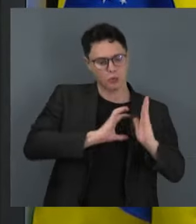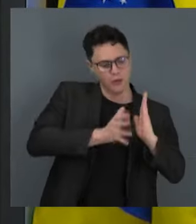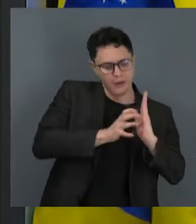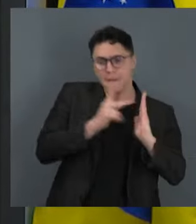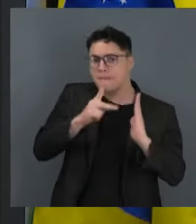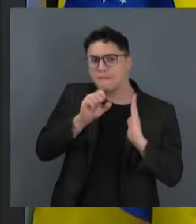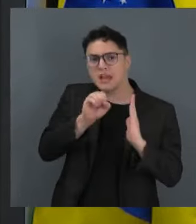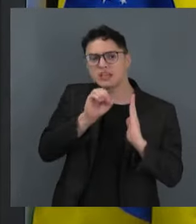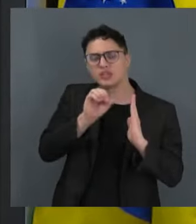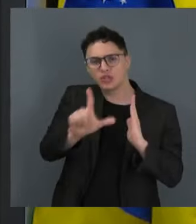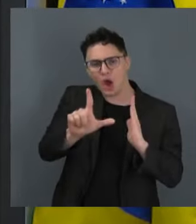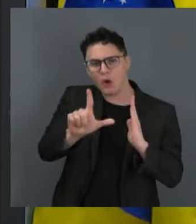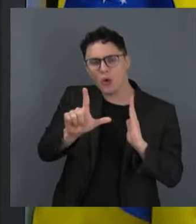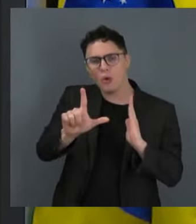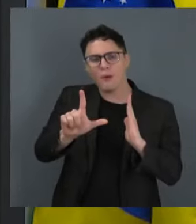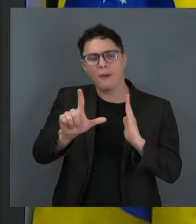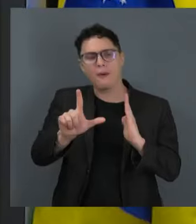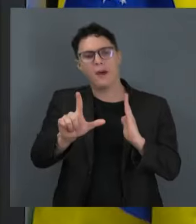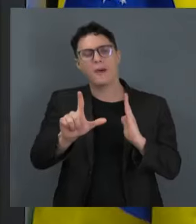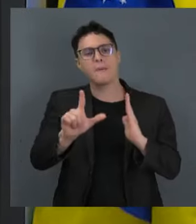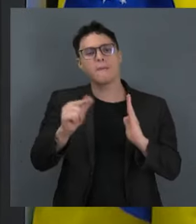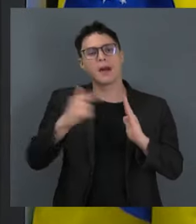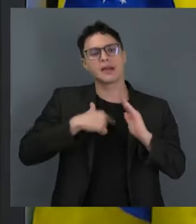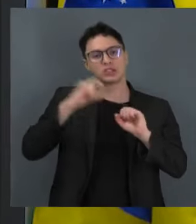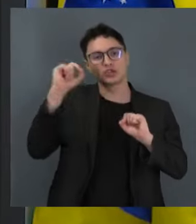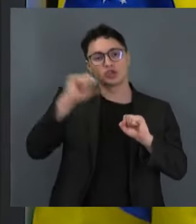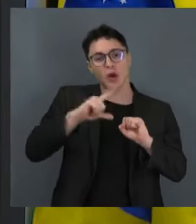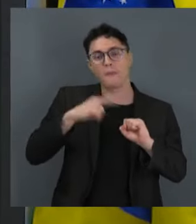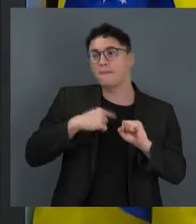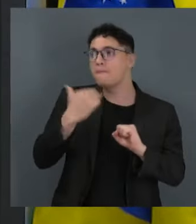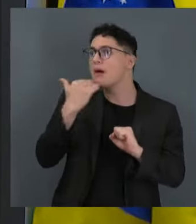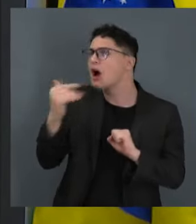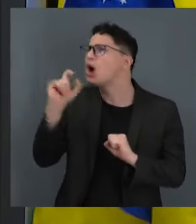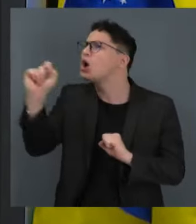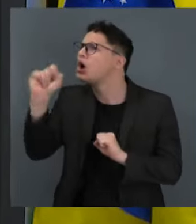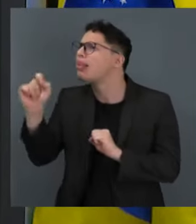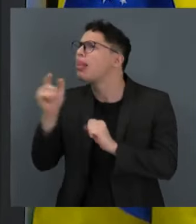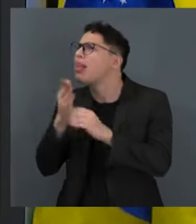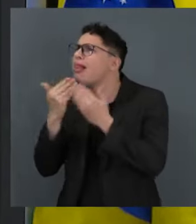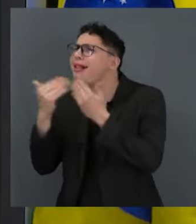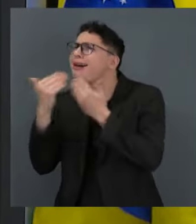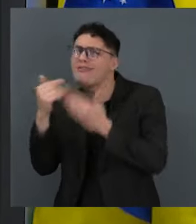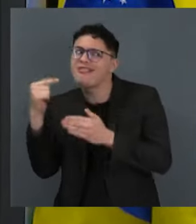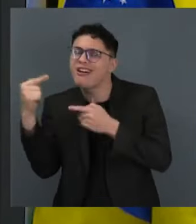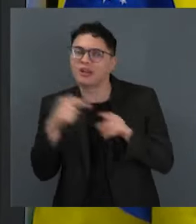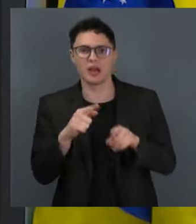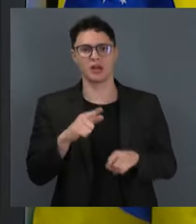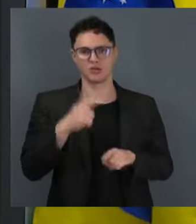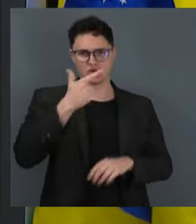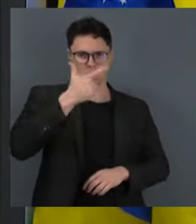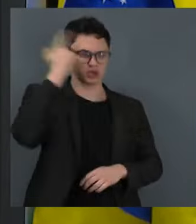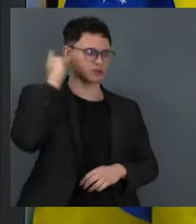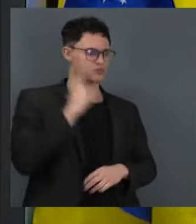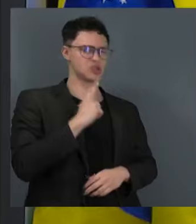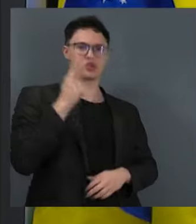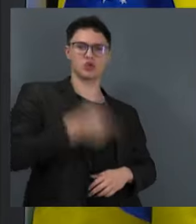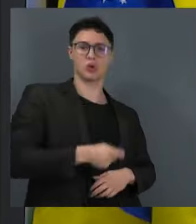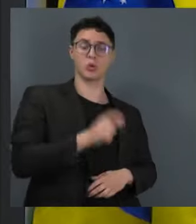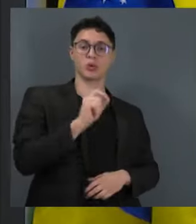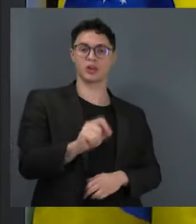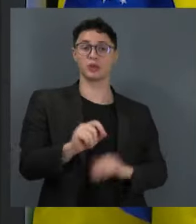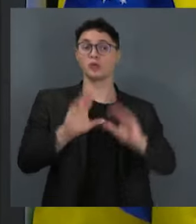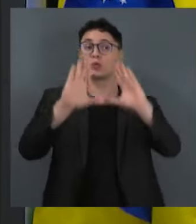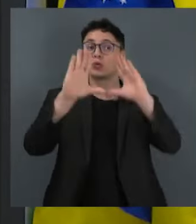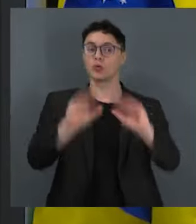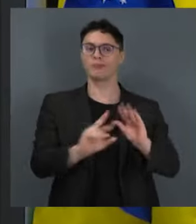satélite do PT em mais uma invasão de competência decidiu de forma cautelar suspender